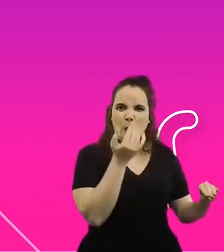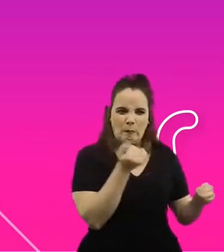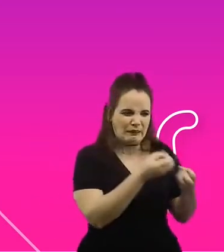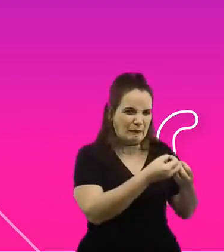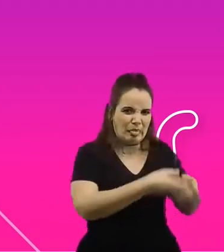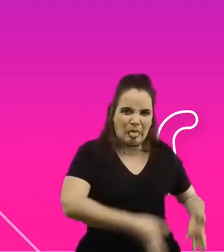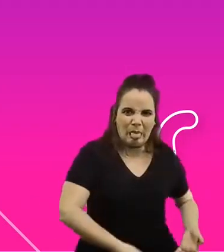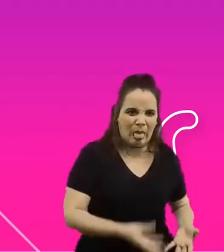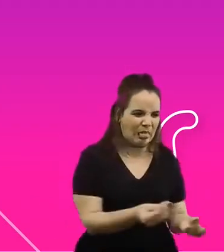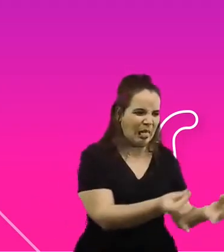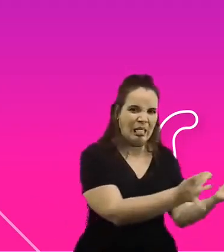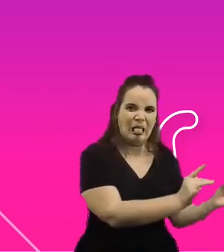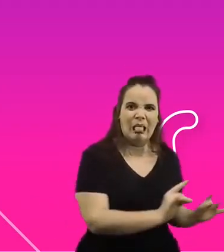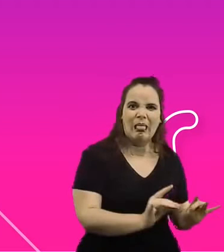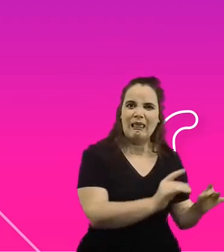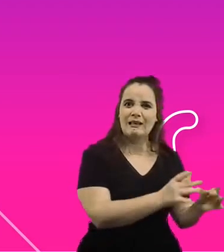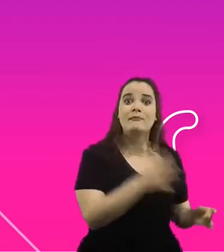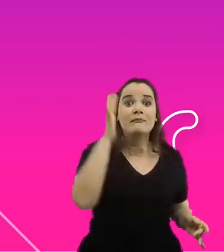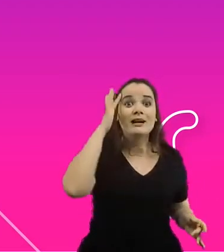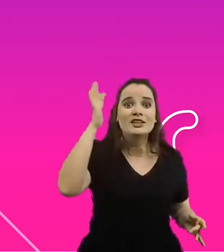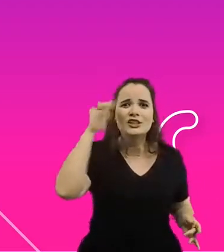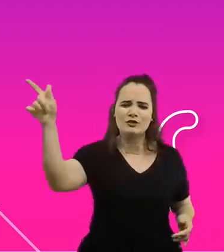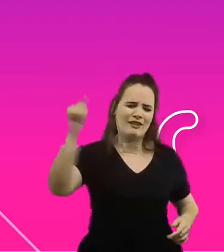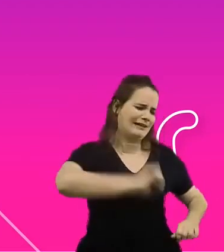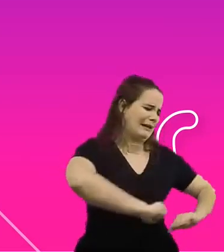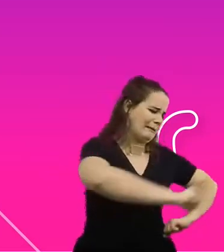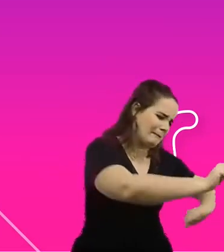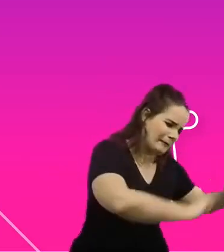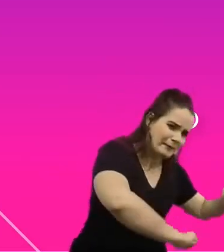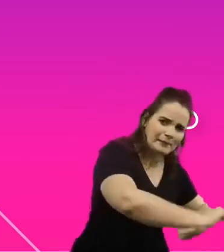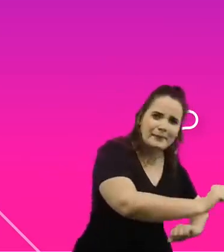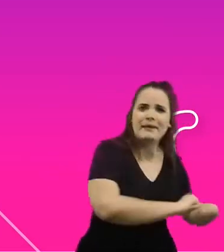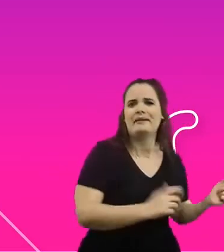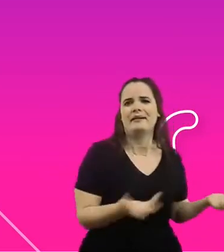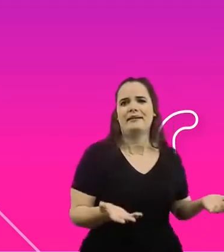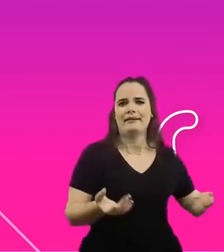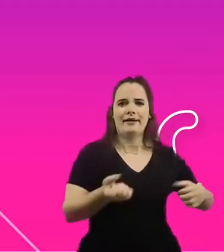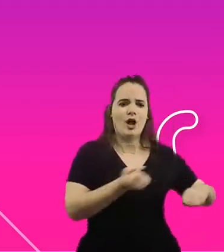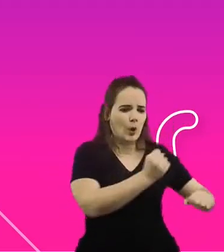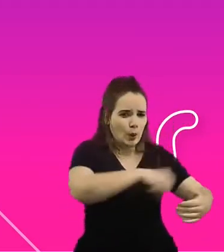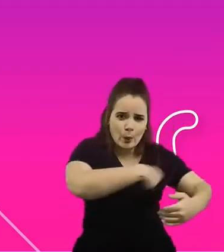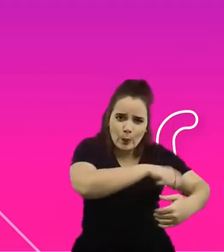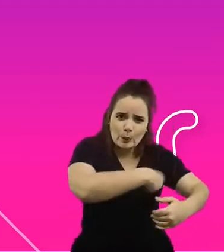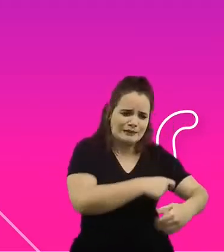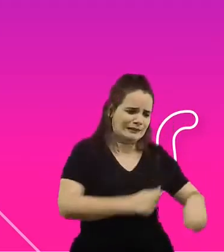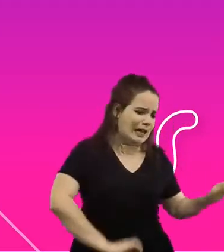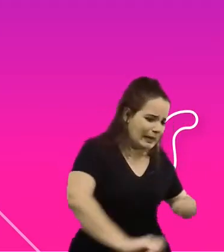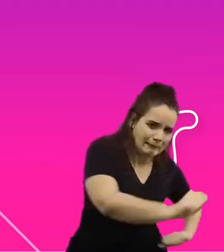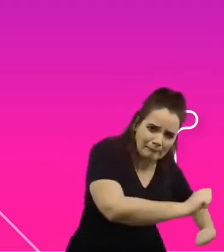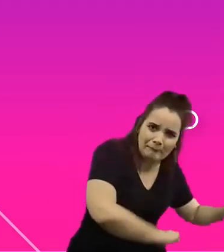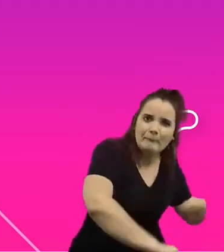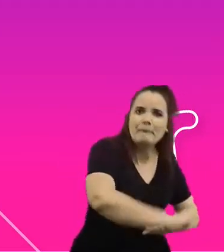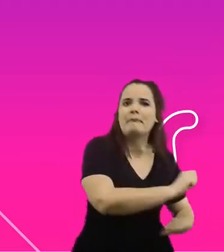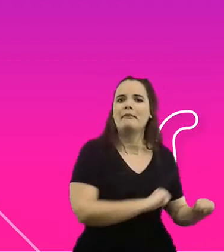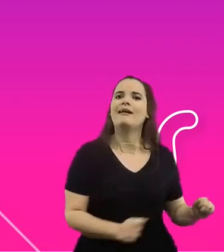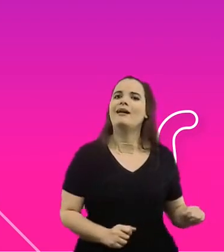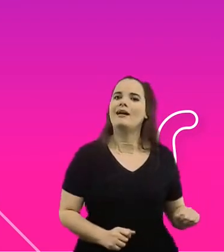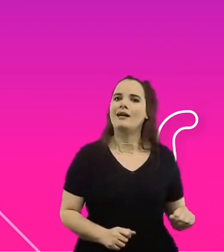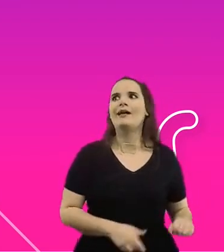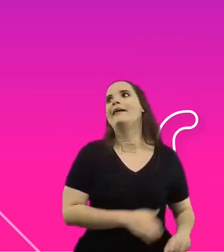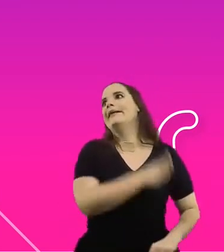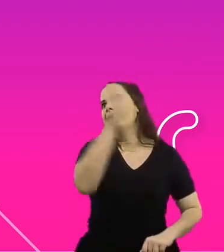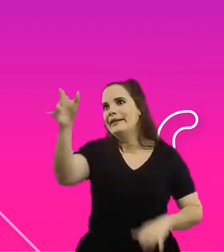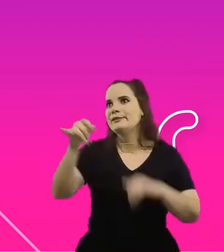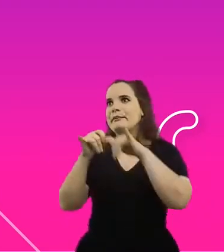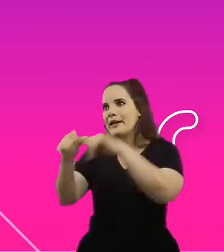para você, e você vai ter que limpar a sua geladeira, vai ter que limpar a cozinha, vai ter que, enfim, ir para o supermercado fazer uma nova feira. Então, essa pessoa deu um